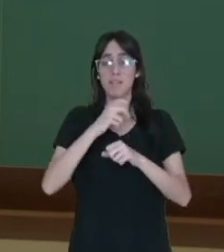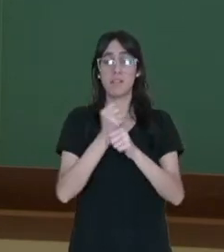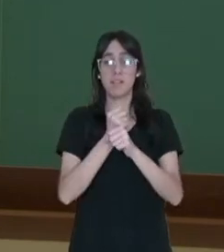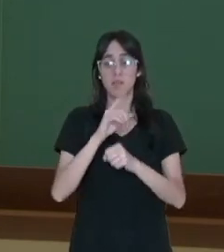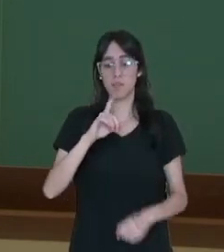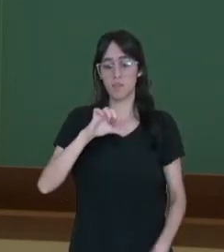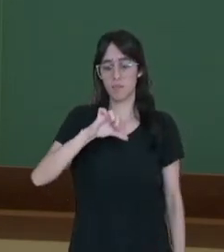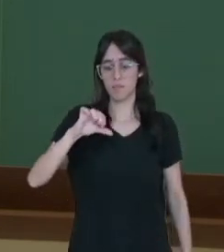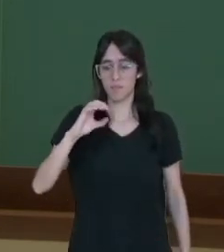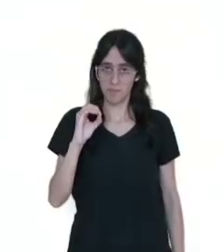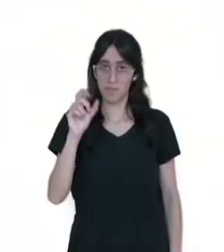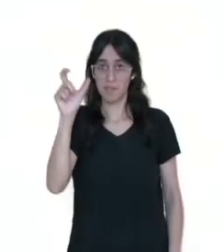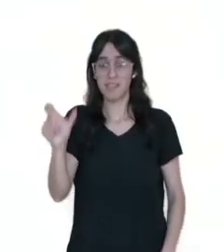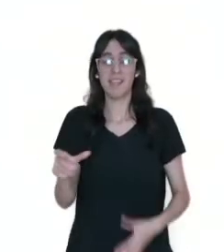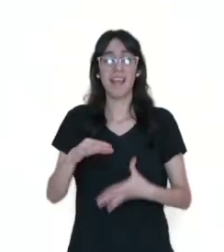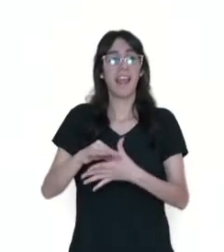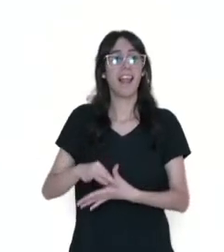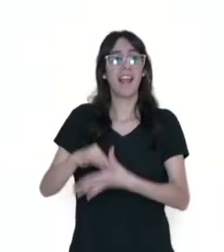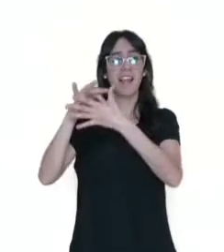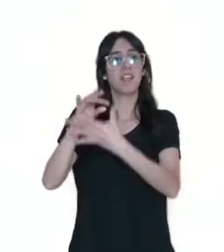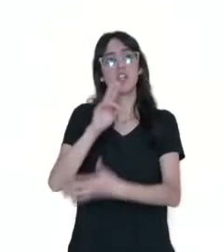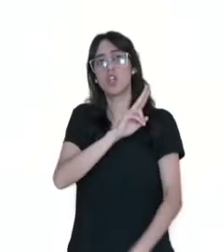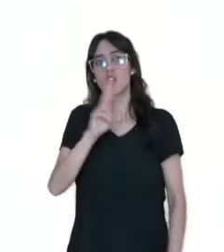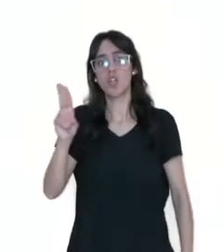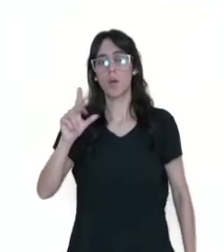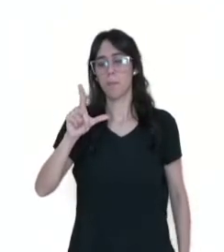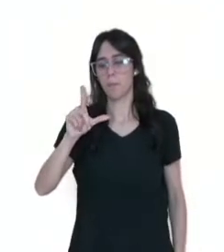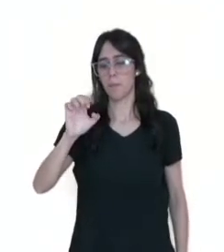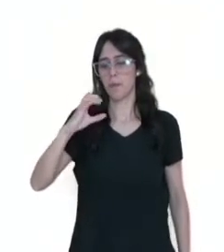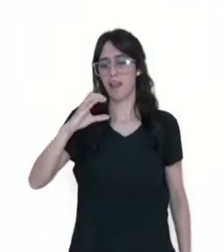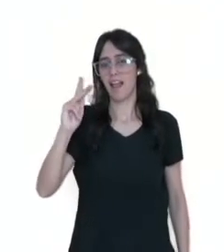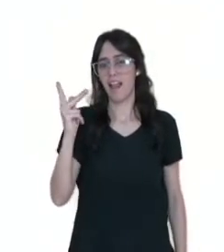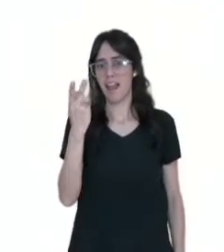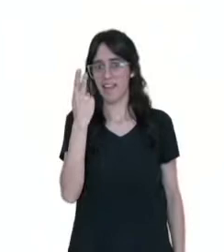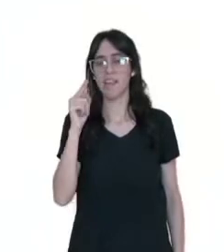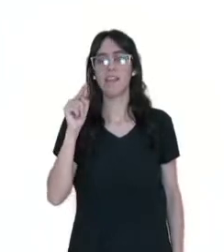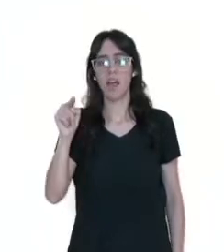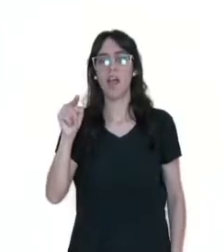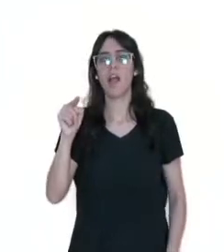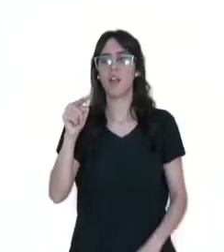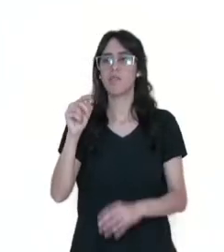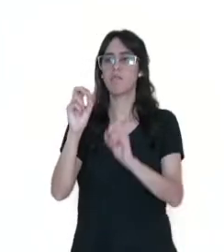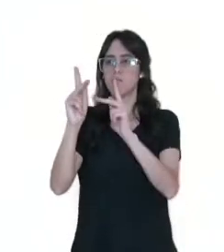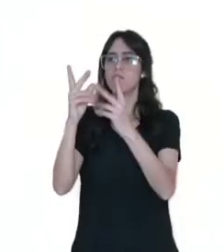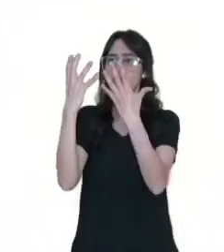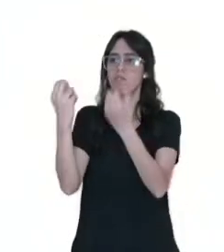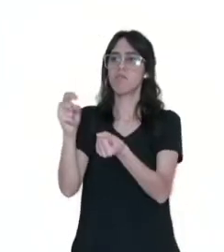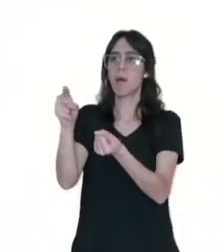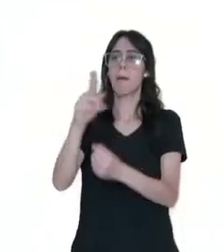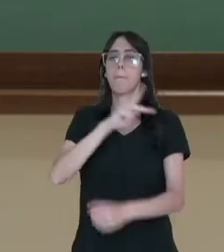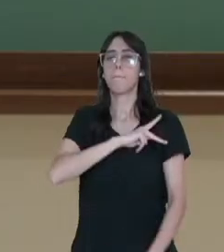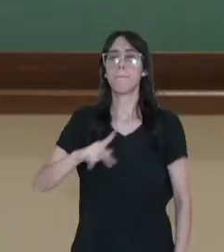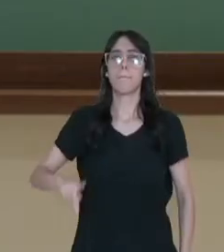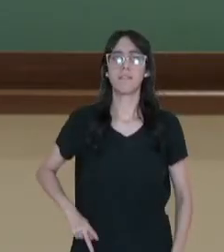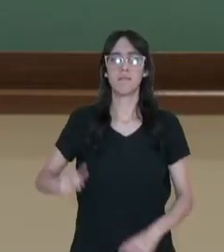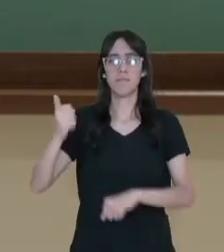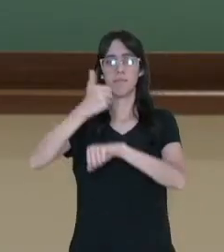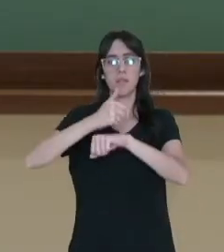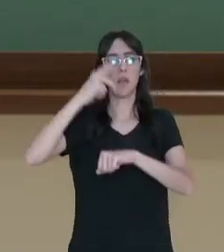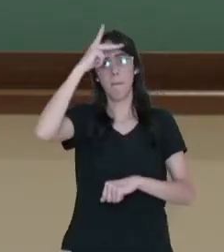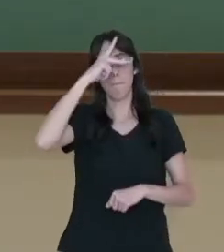o líder desse sindicato, chamado Lech Walesa, foi eleito presidente da República da